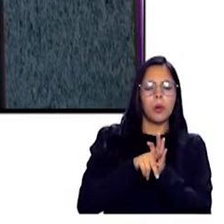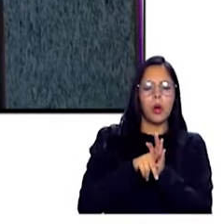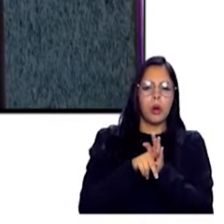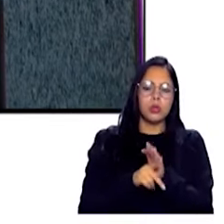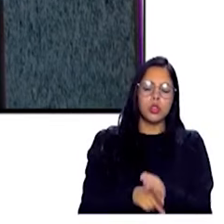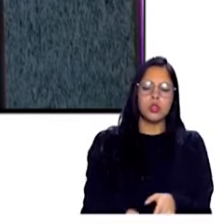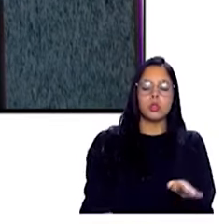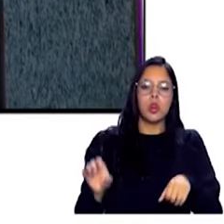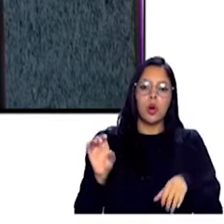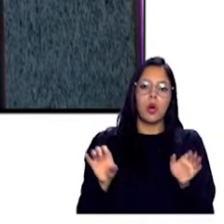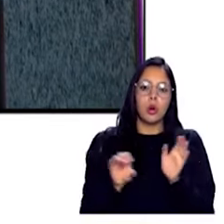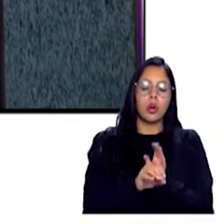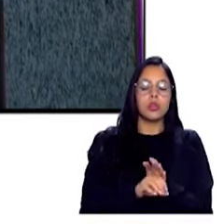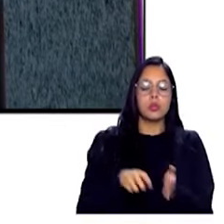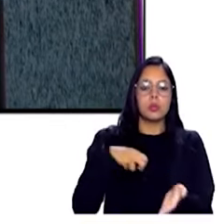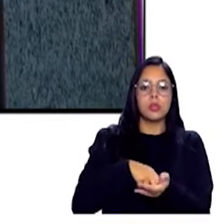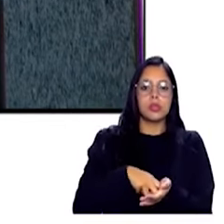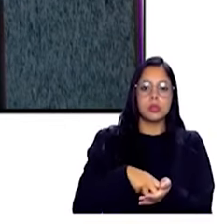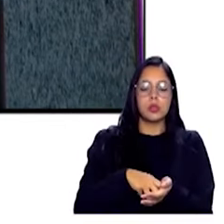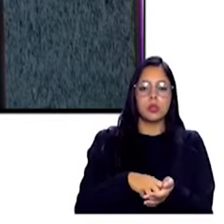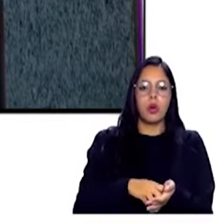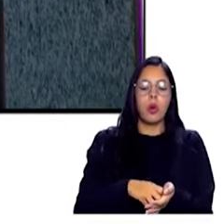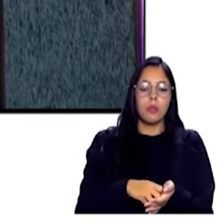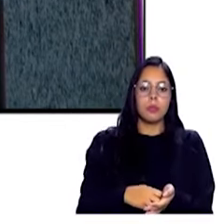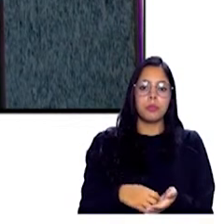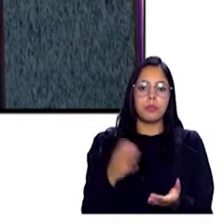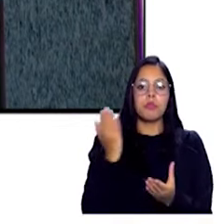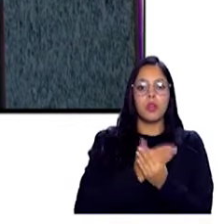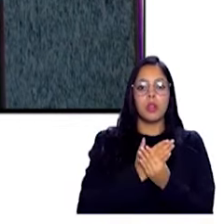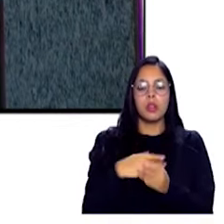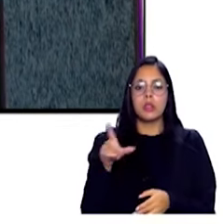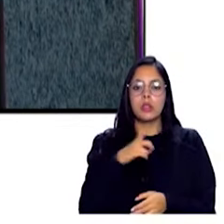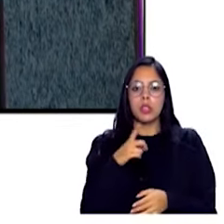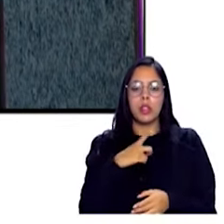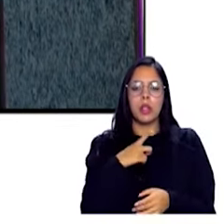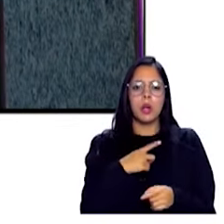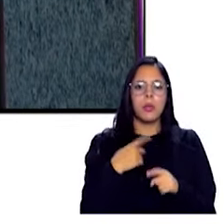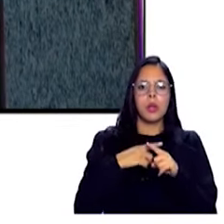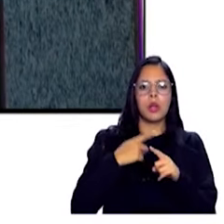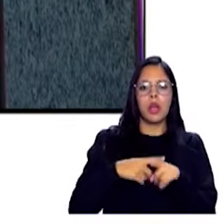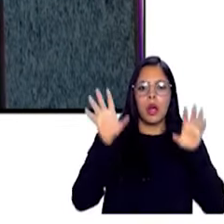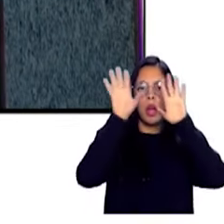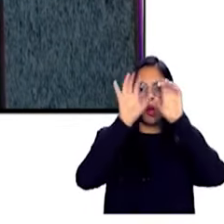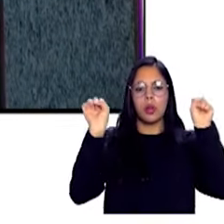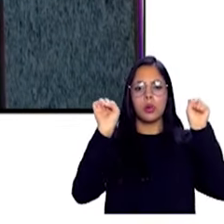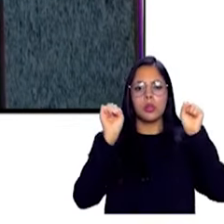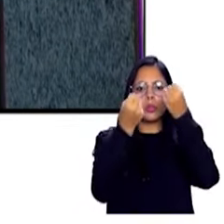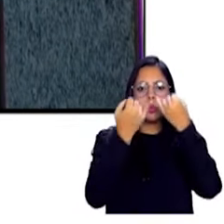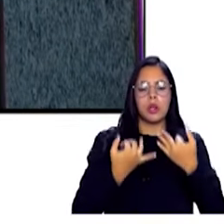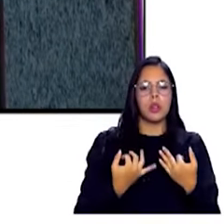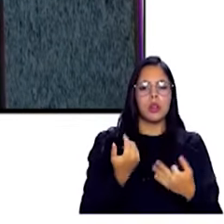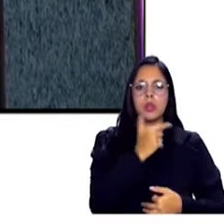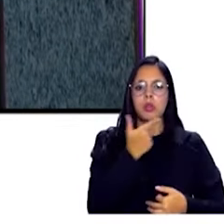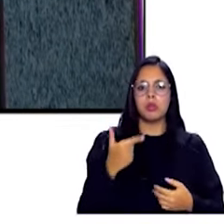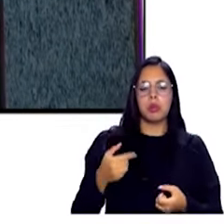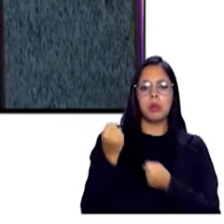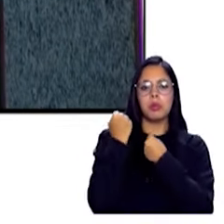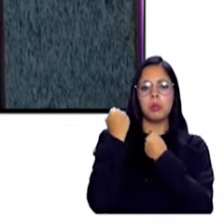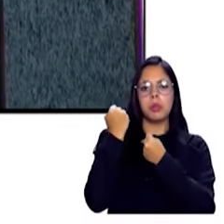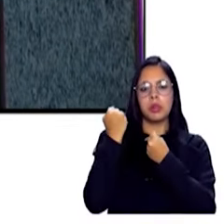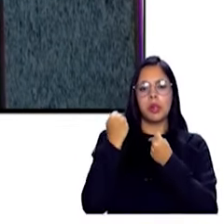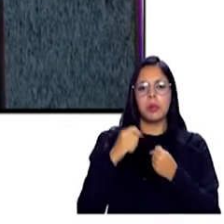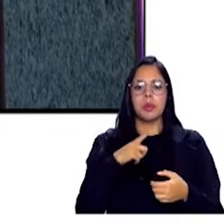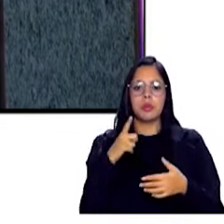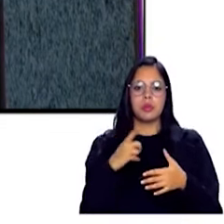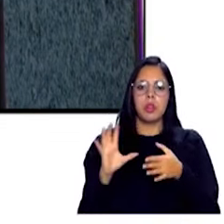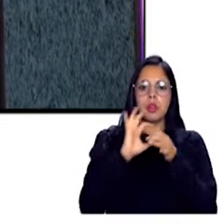interpretando sobre o argumento de que olha a corte constitucional não tem poder para vincular